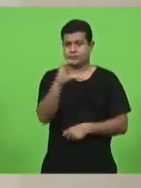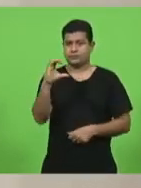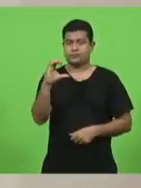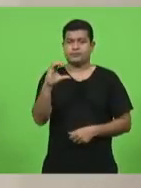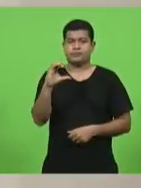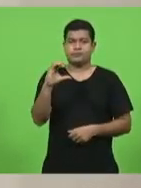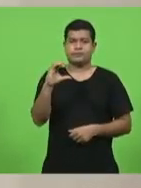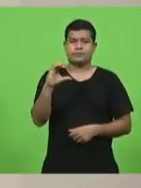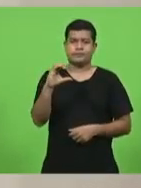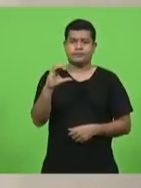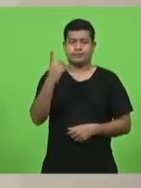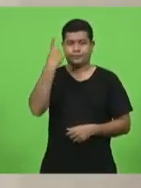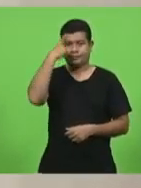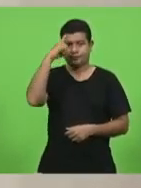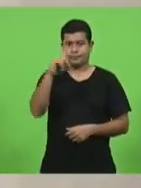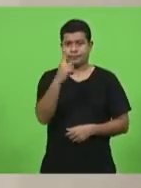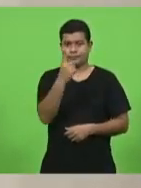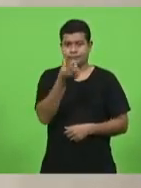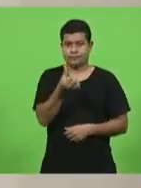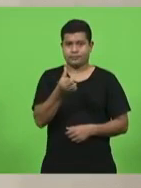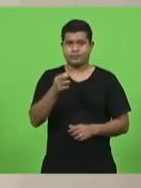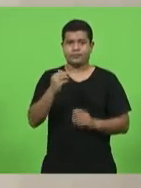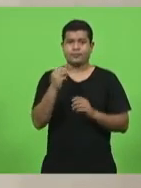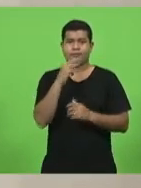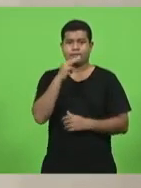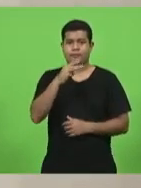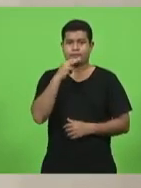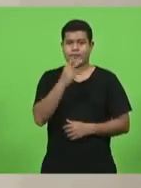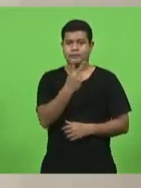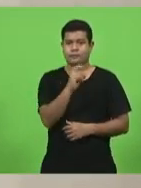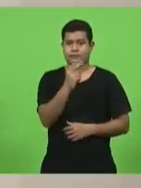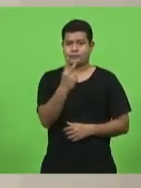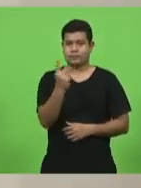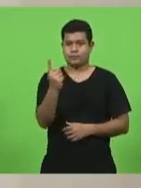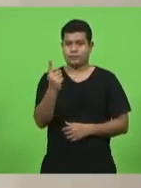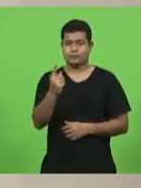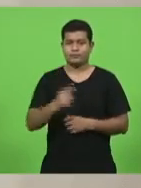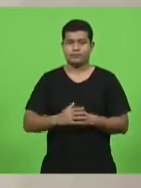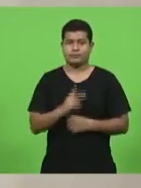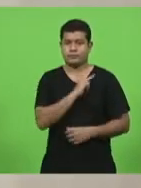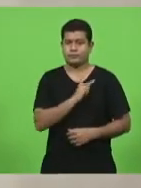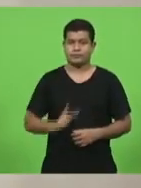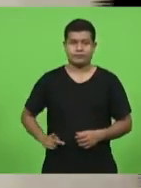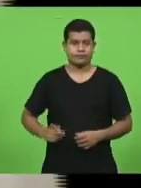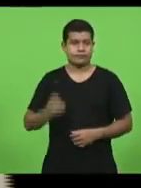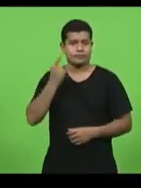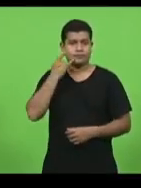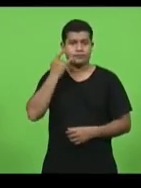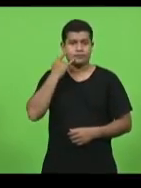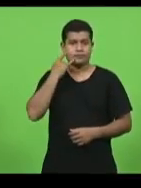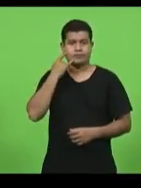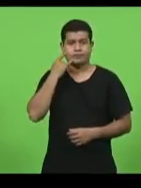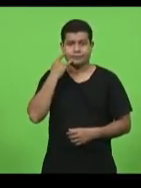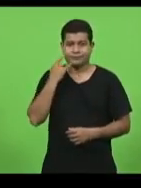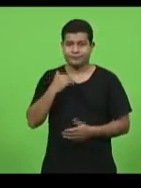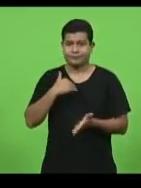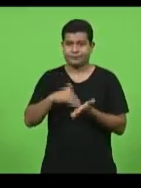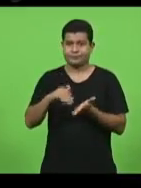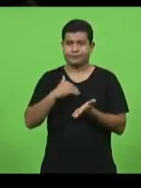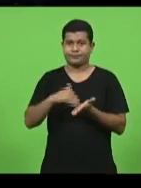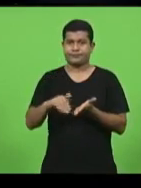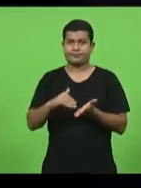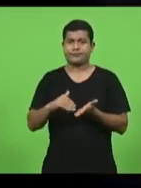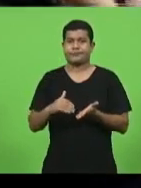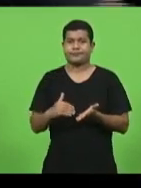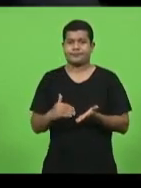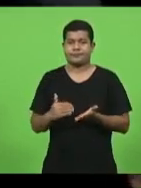Catarina, realizada em 16 de março de 2021. Presidência, deputado Mauro de Nadal, secretaria,